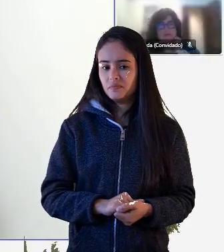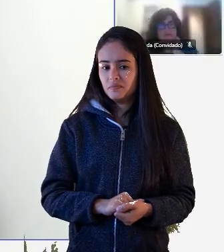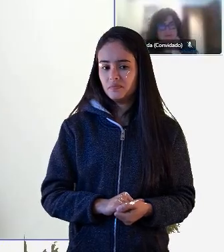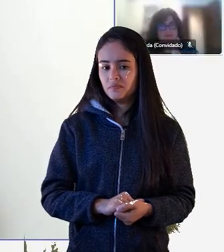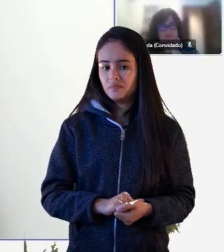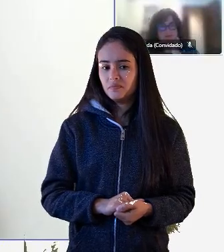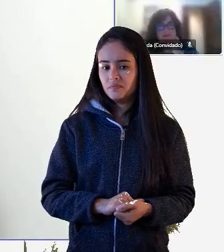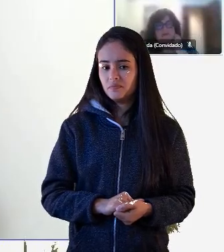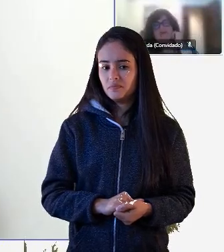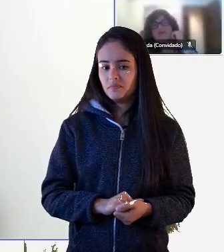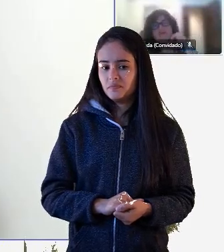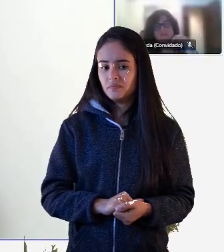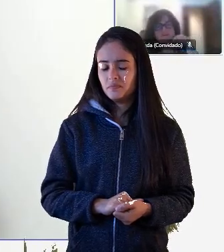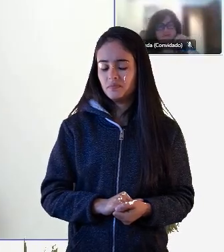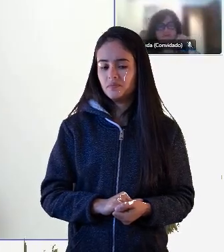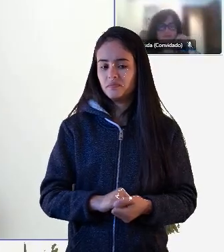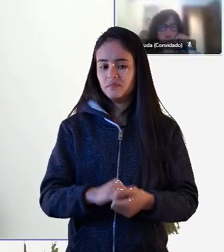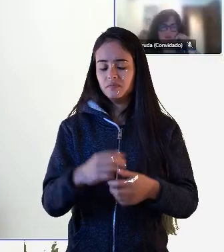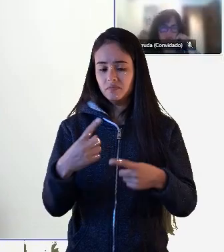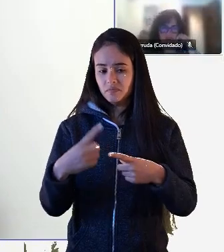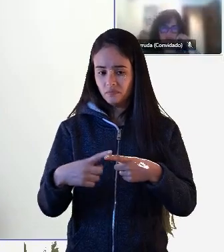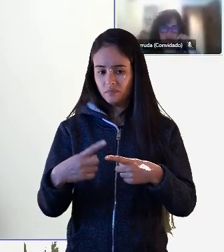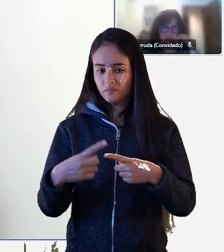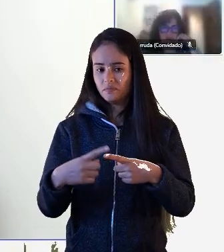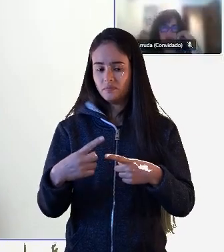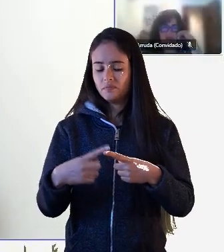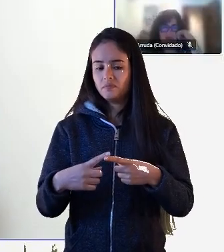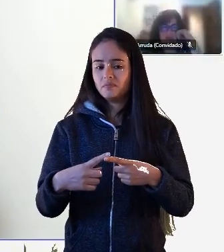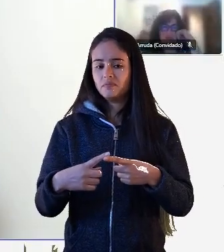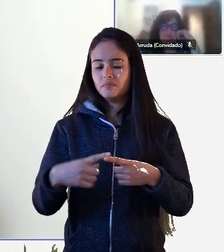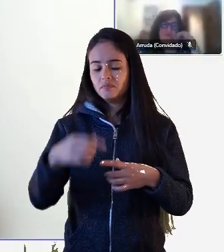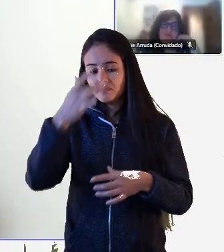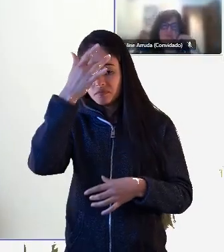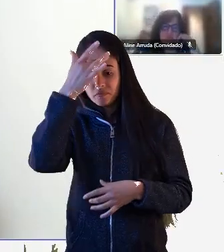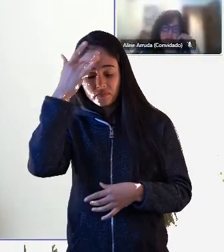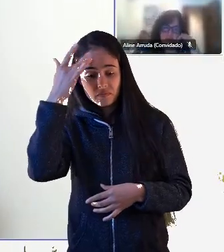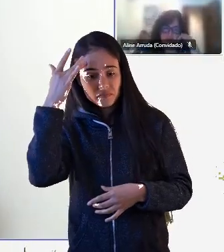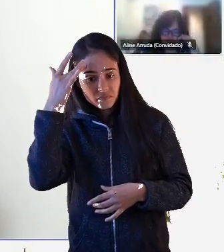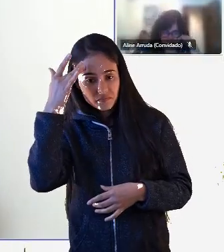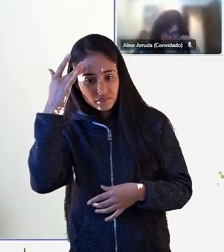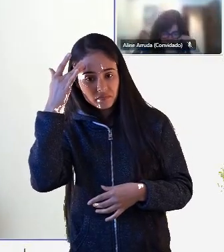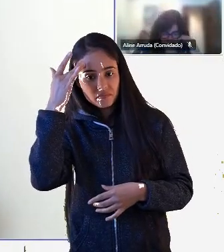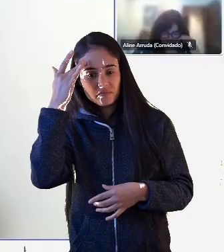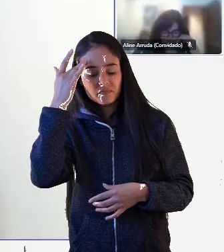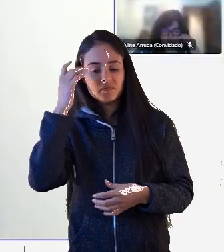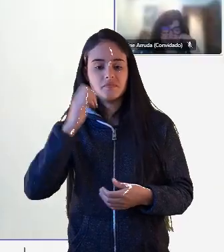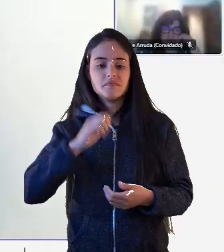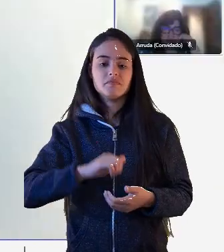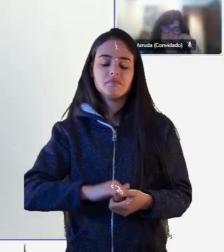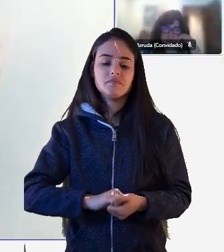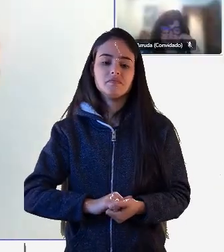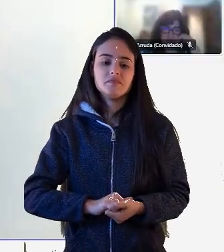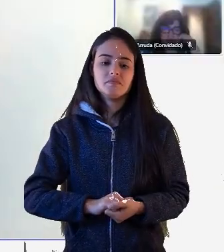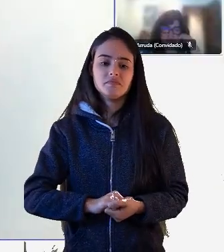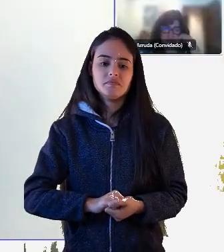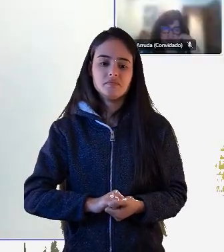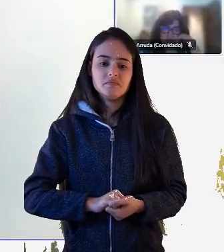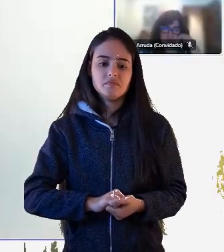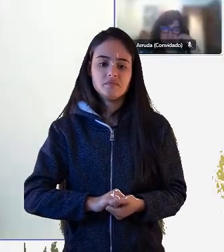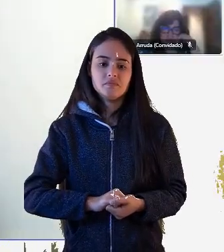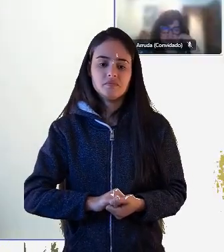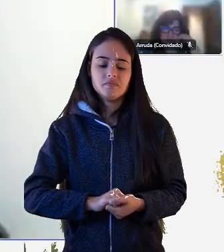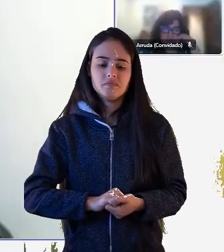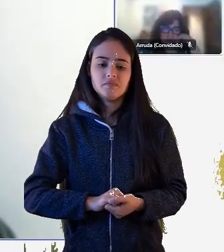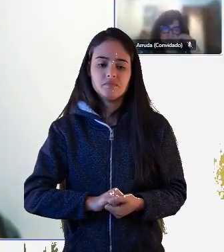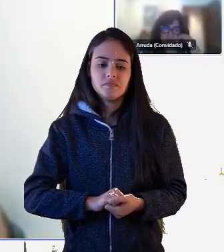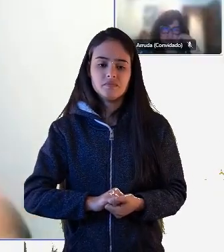que a cultura africana é muito corpórea, né? A música africana não é para ouvir, é para dançar. Em geral, aquilo que tem o nome de